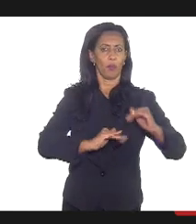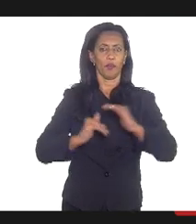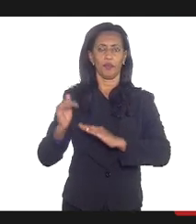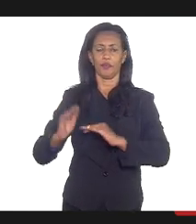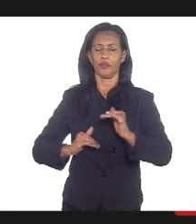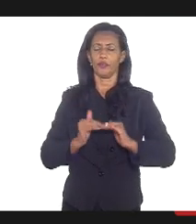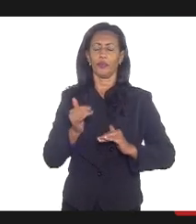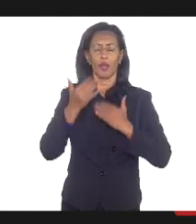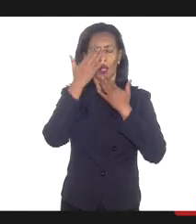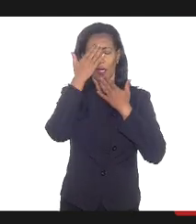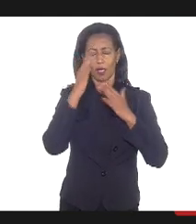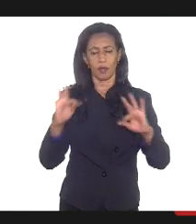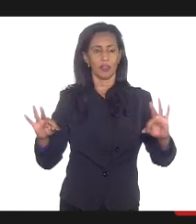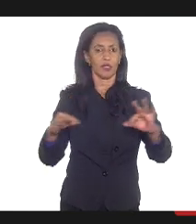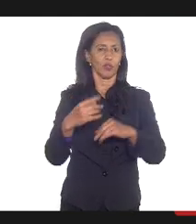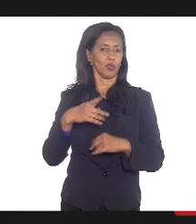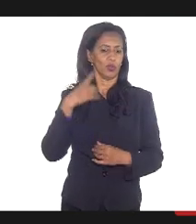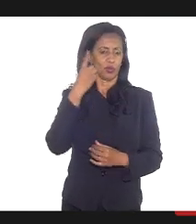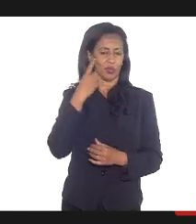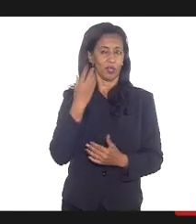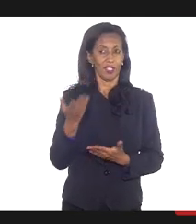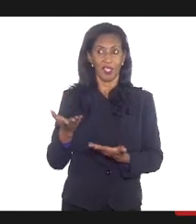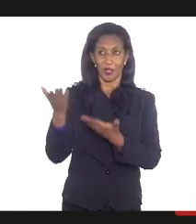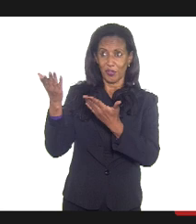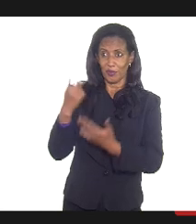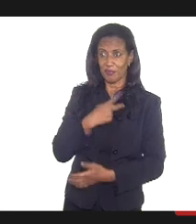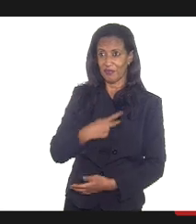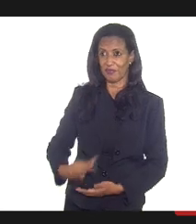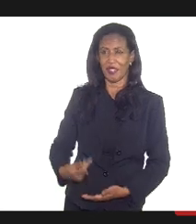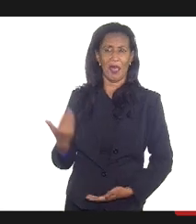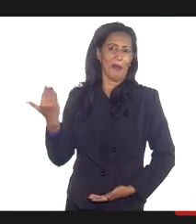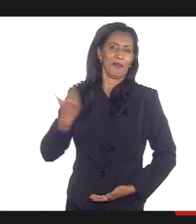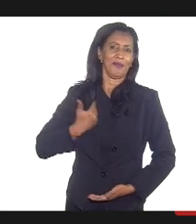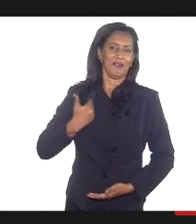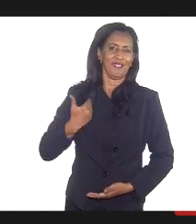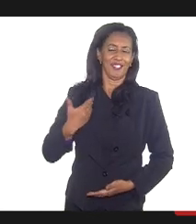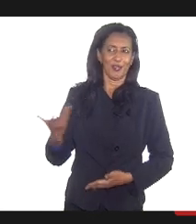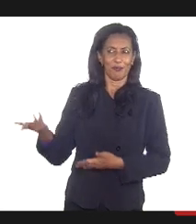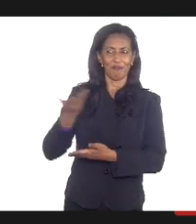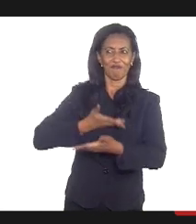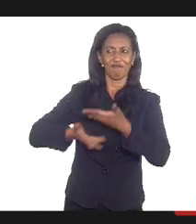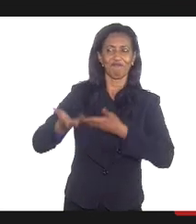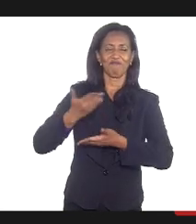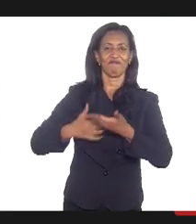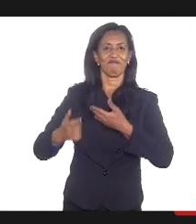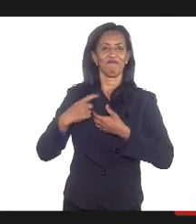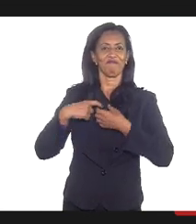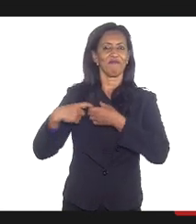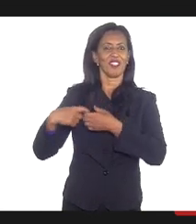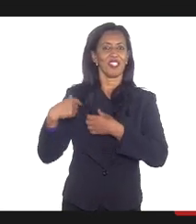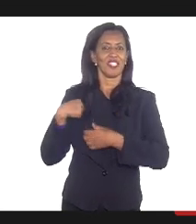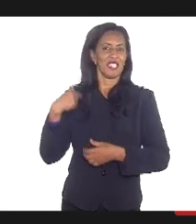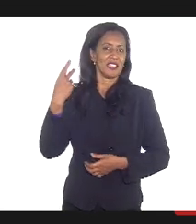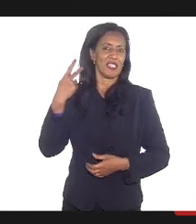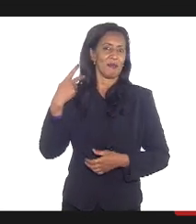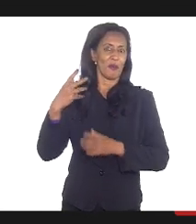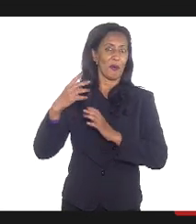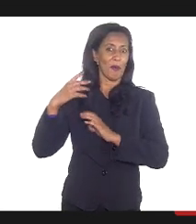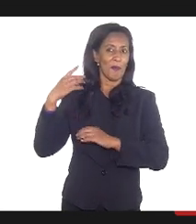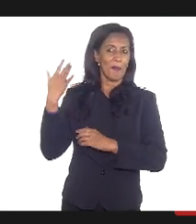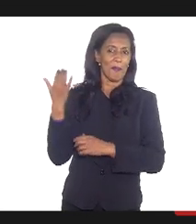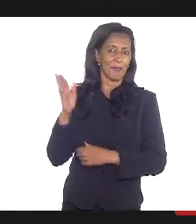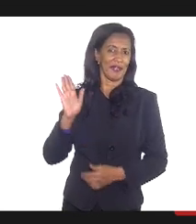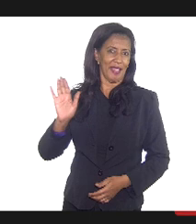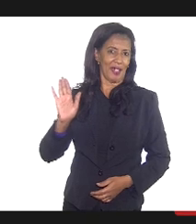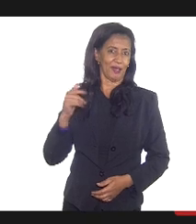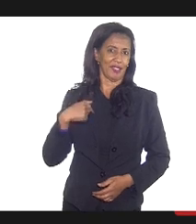deputados e ao senhor presidente, que vem sendo um grande parceiro e amigo nesse meu mandato aqui. Obrigado a